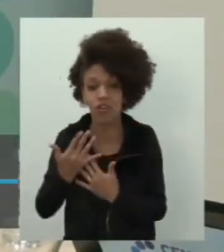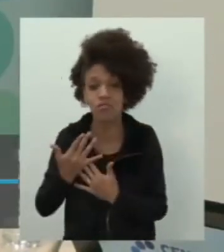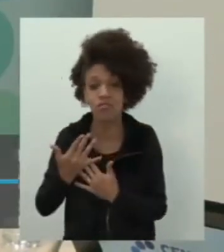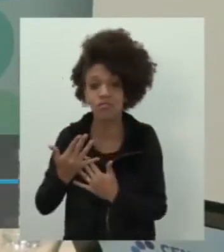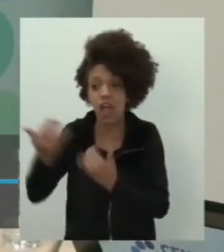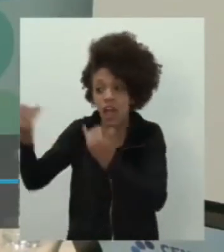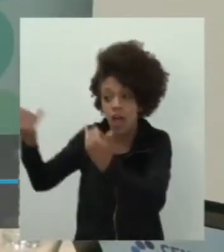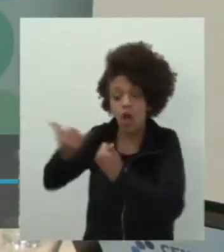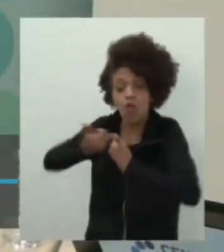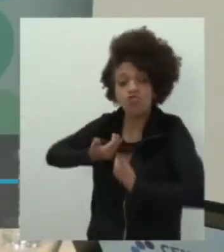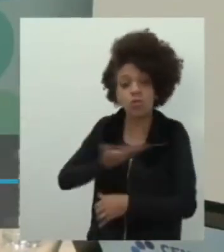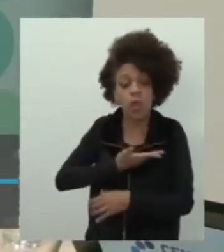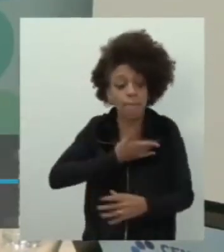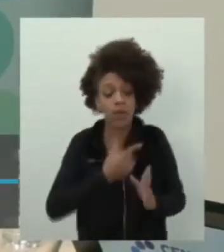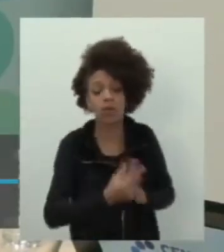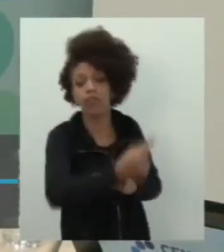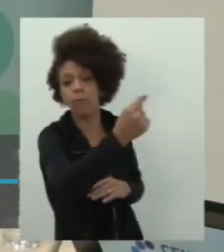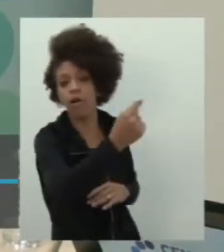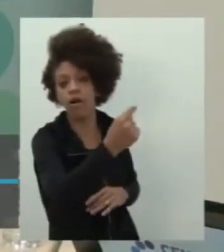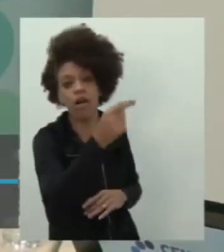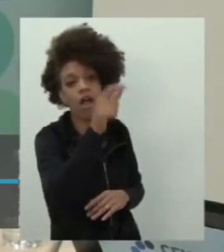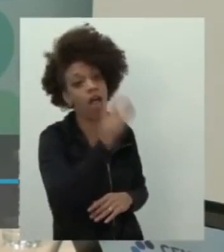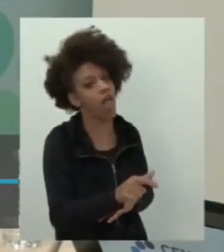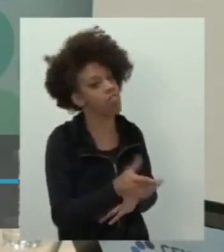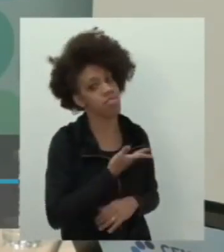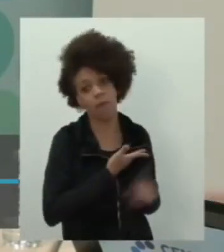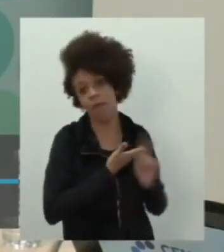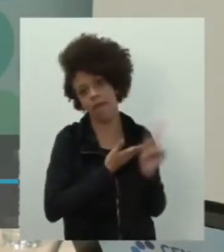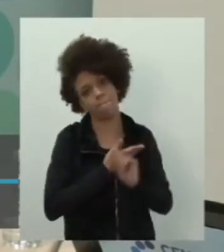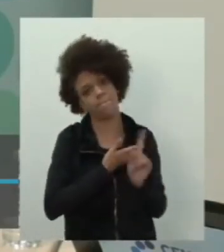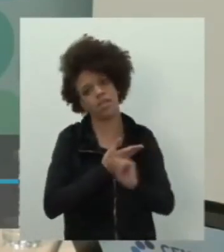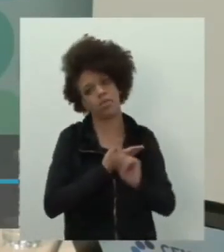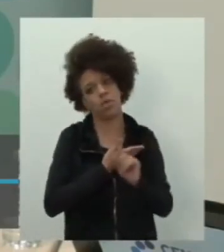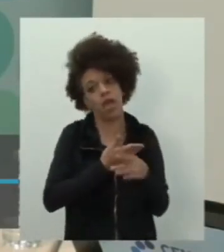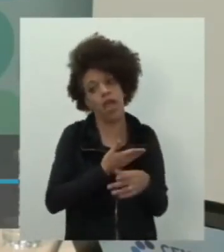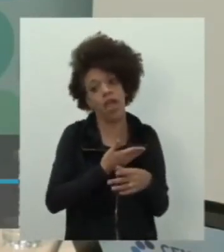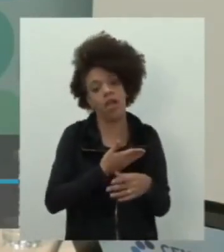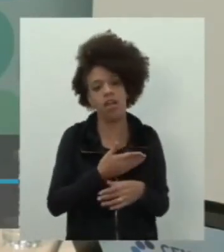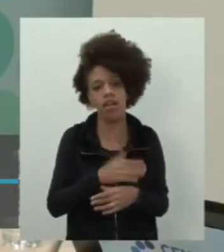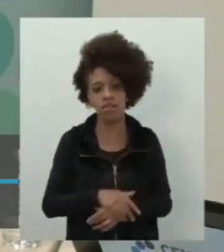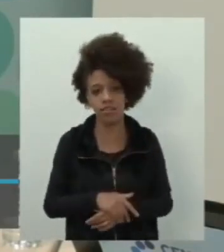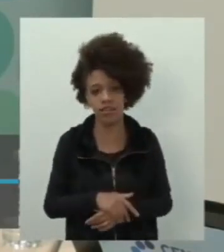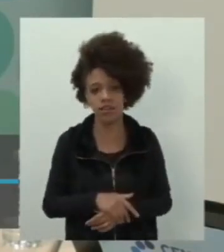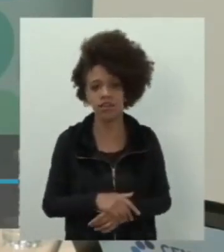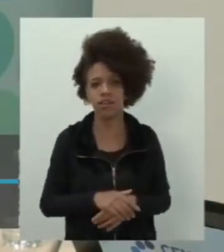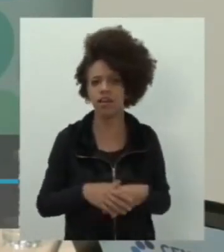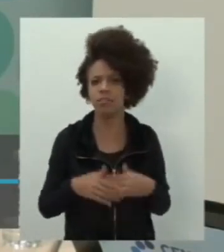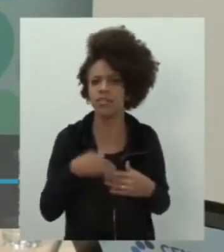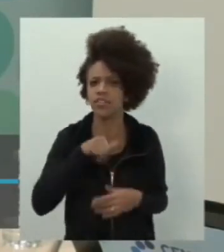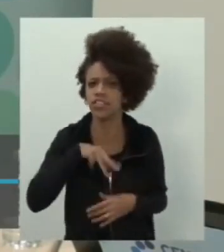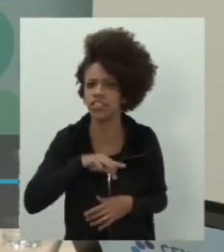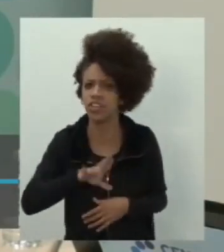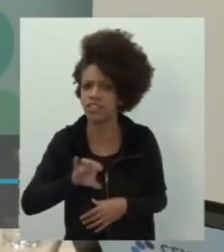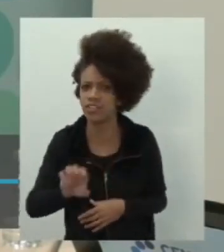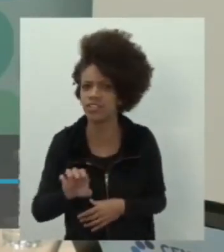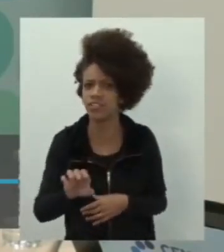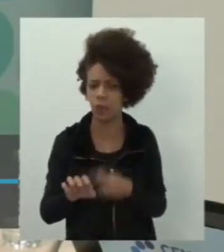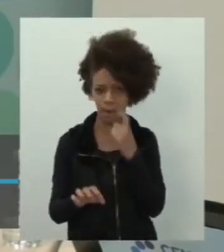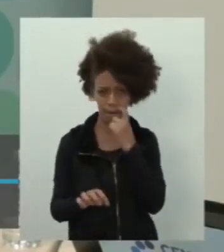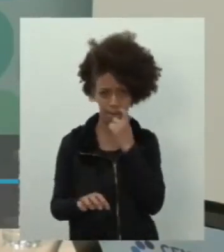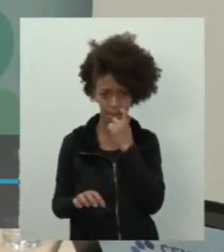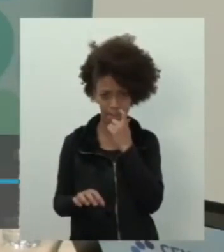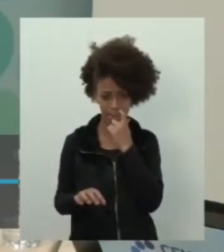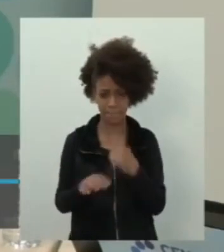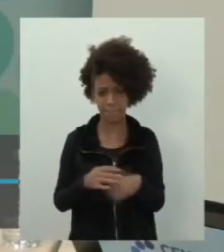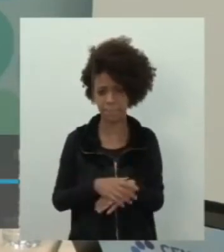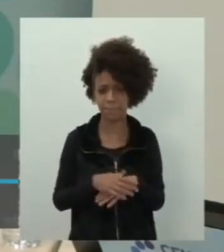que partiu. Esse amigo não é amigo, esse amigo é o amante. A palavra amigo no período medieval